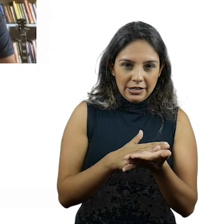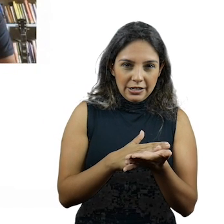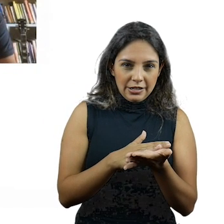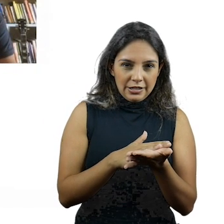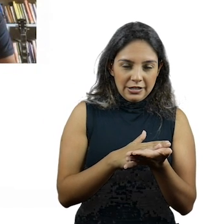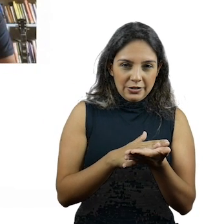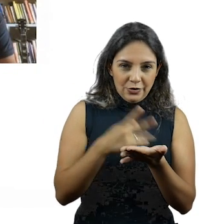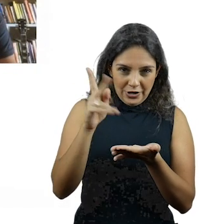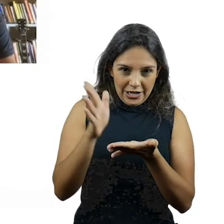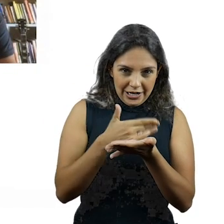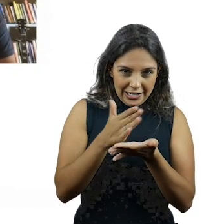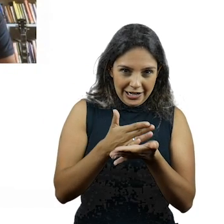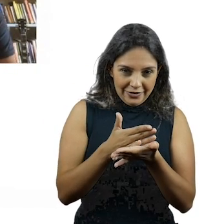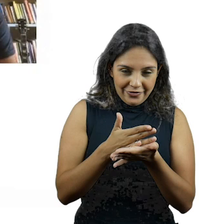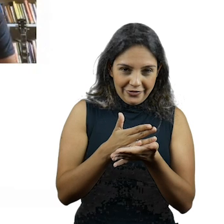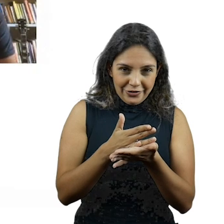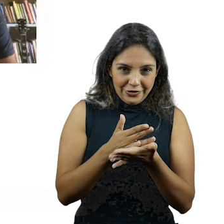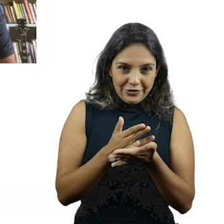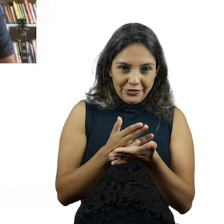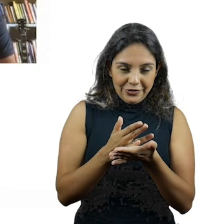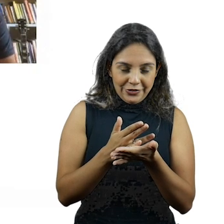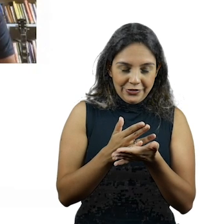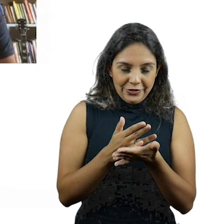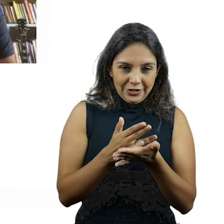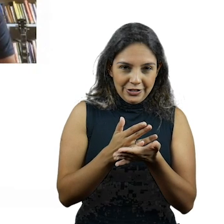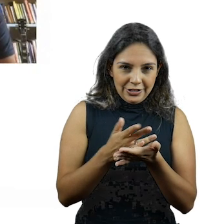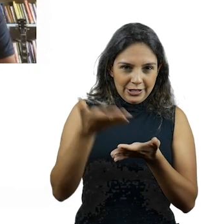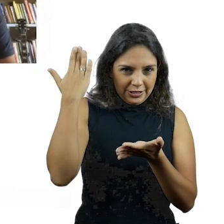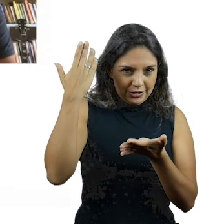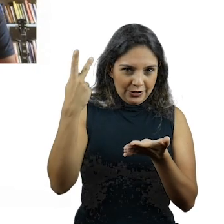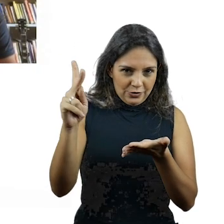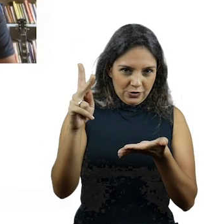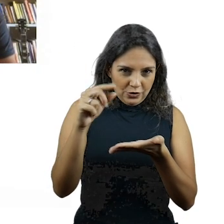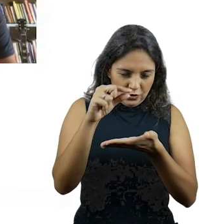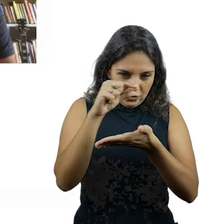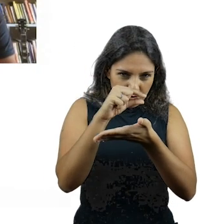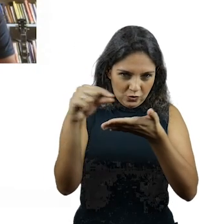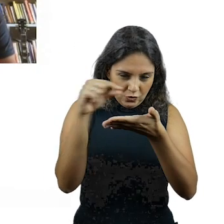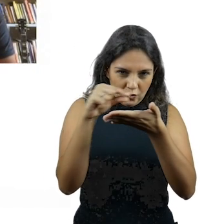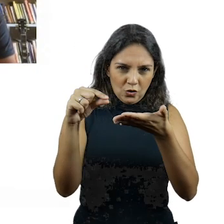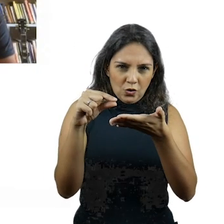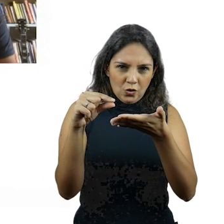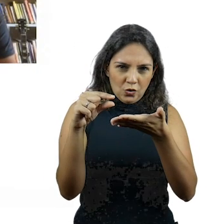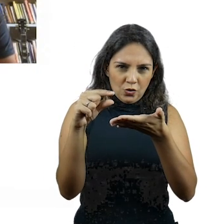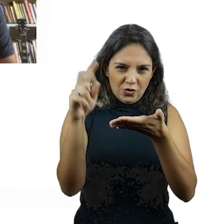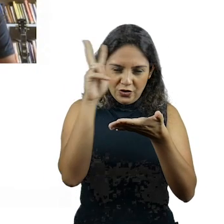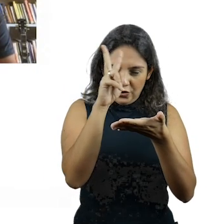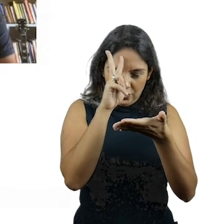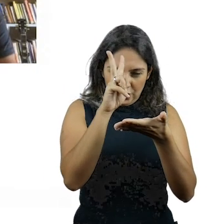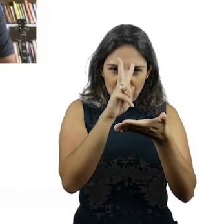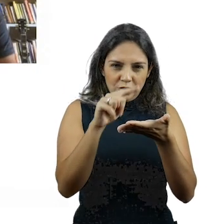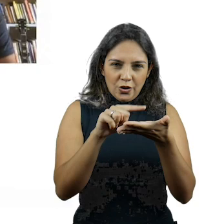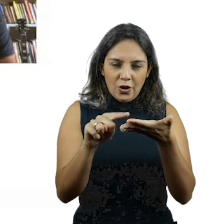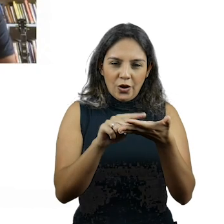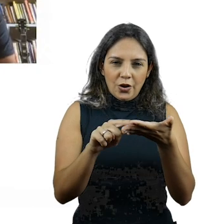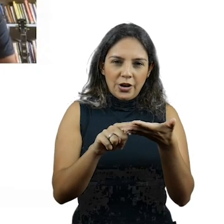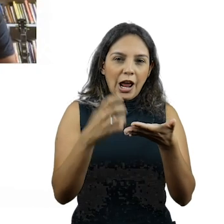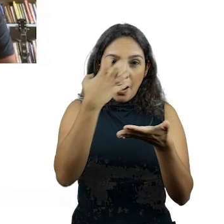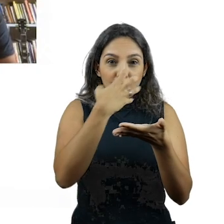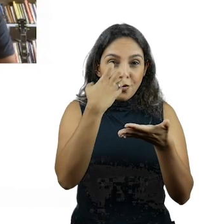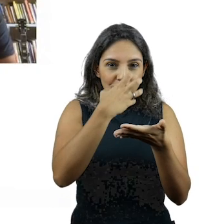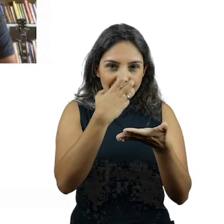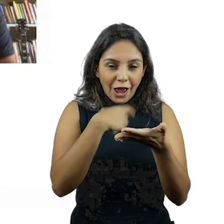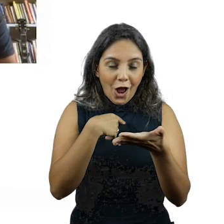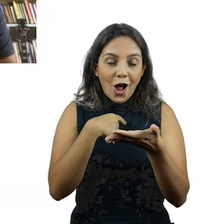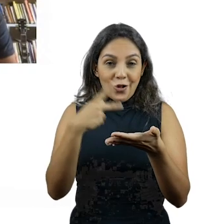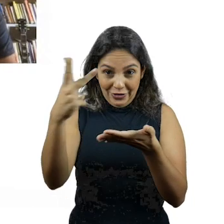cada parte que aparece, né, um cantor de blues, que faz parte da história lá, que está ouvindo, né, com o sonora, eu coloquei a música que ele